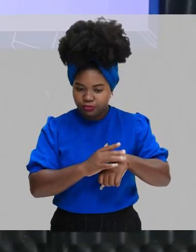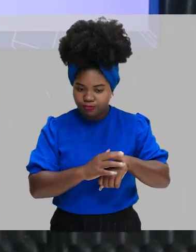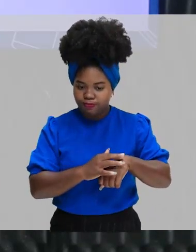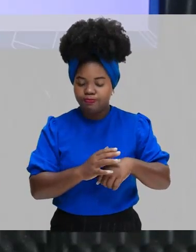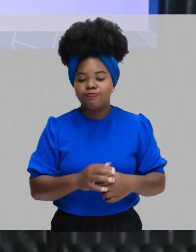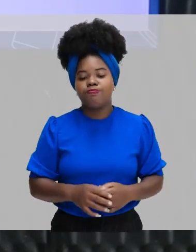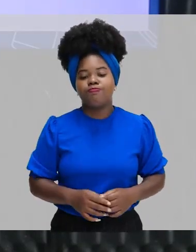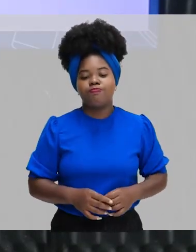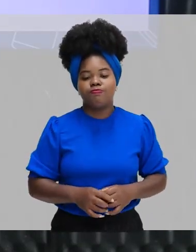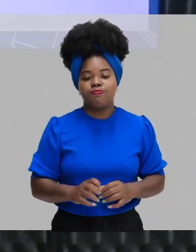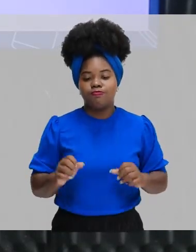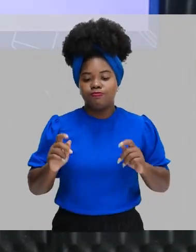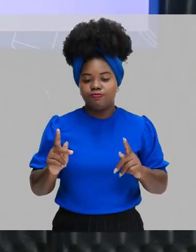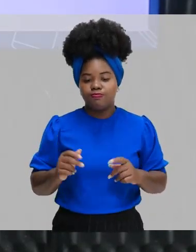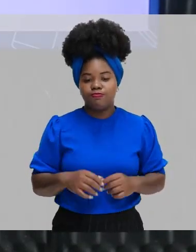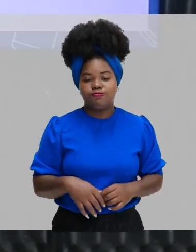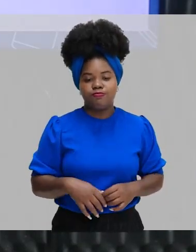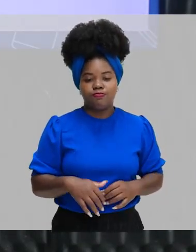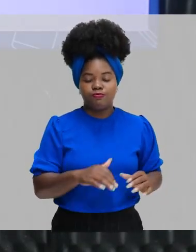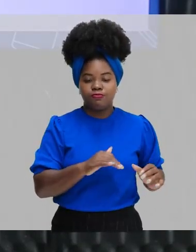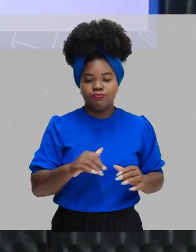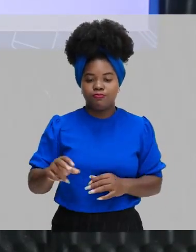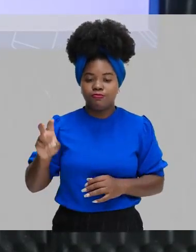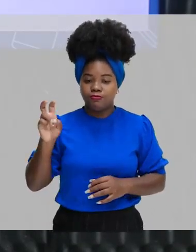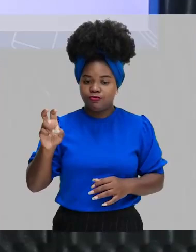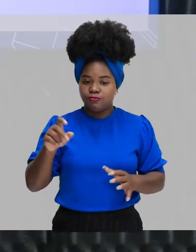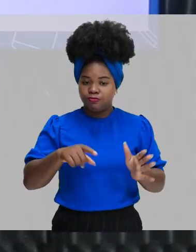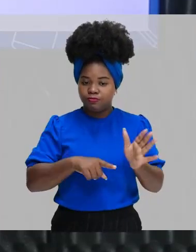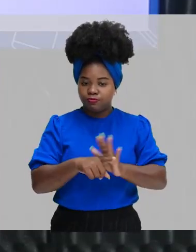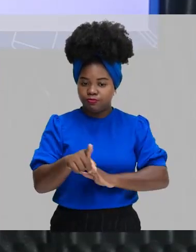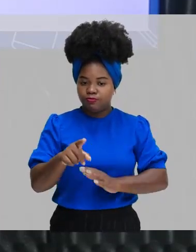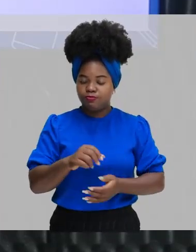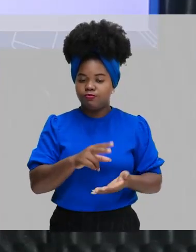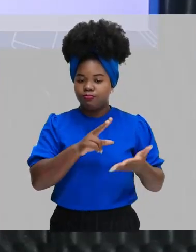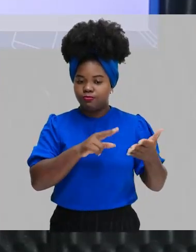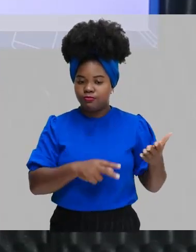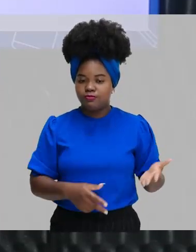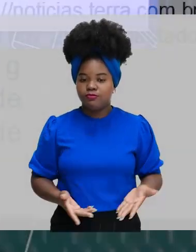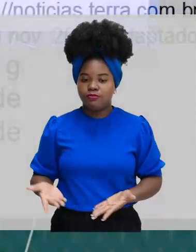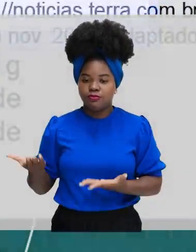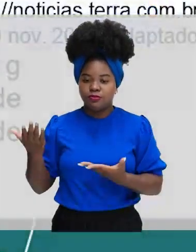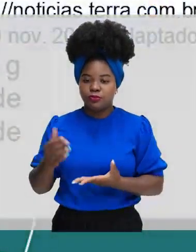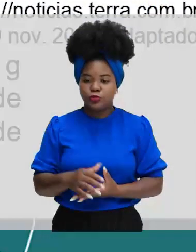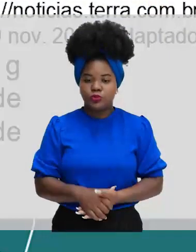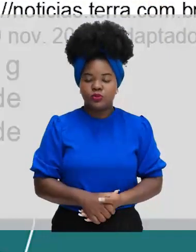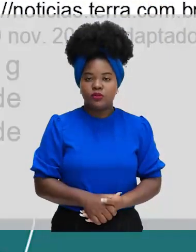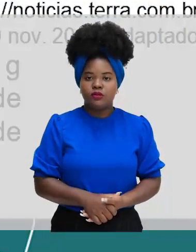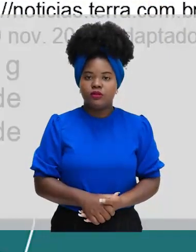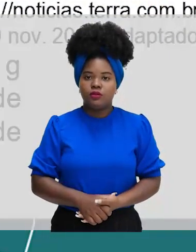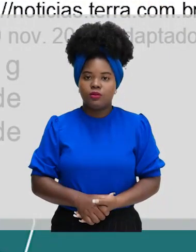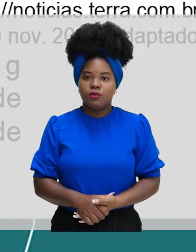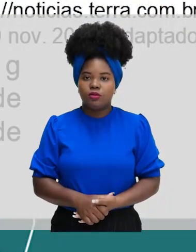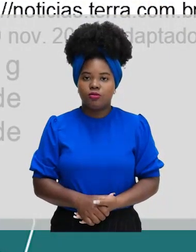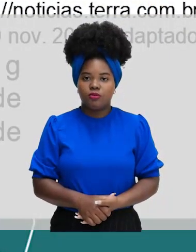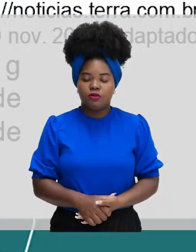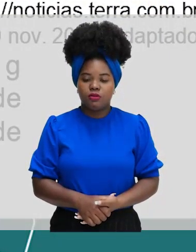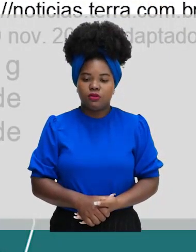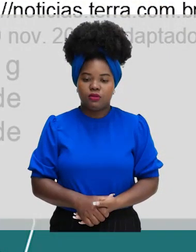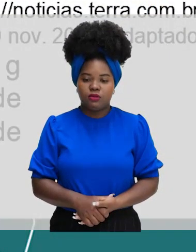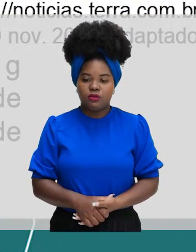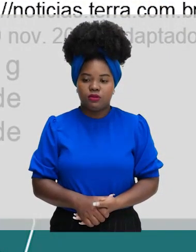cancerígenas show de bola turminha vamos para mais uma questão a técnica de carbono